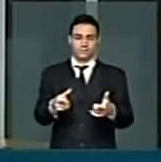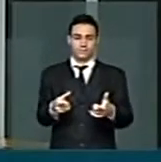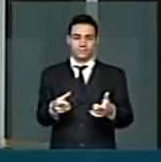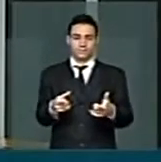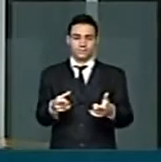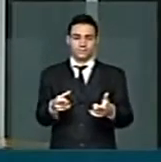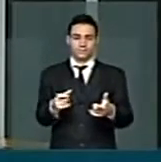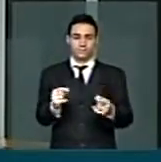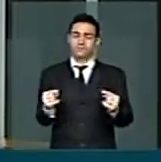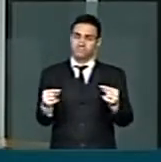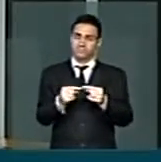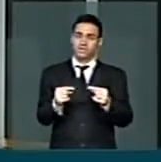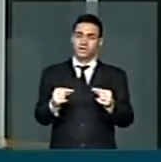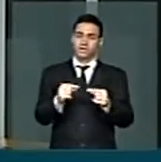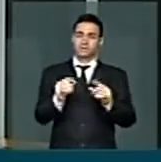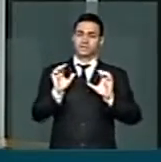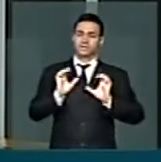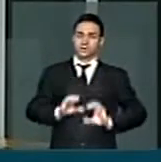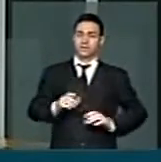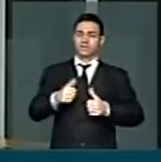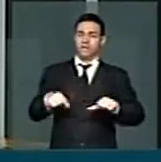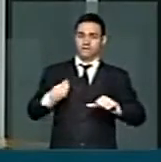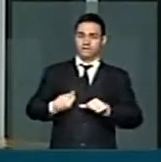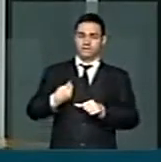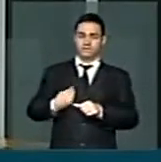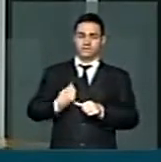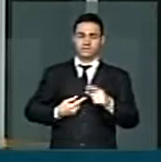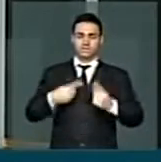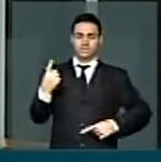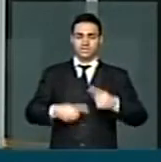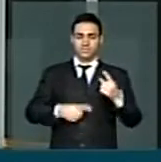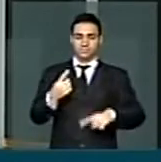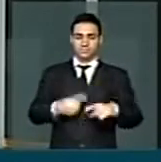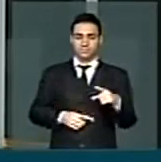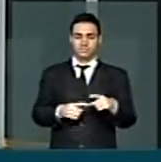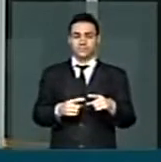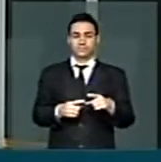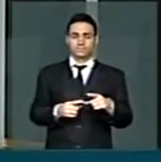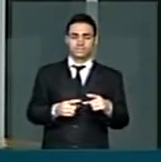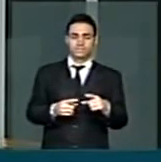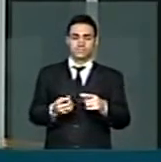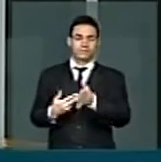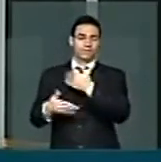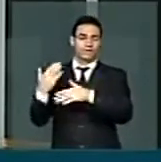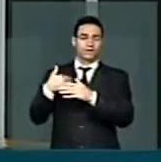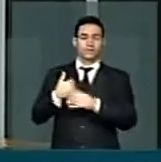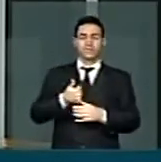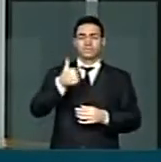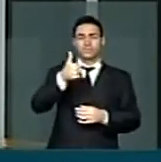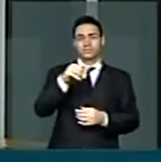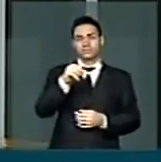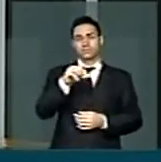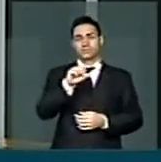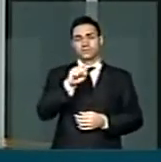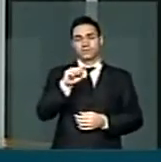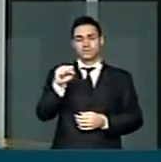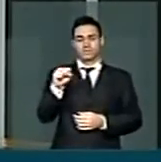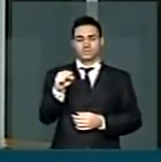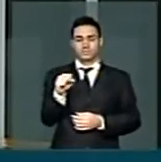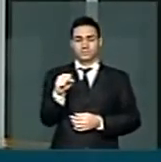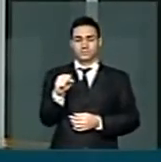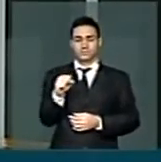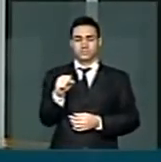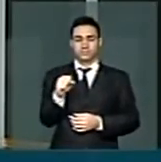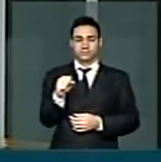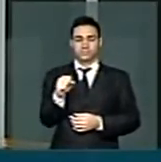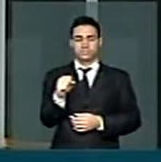de cidadania esteve presente nos debates que aqui se travaram durante a Assembleia Nacional Constituinte. E muito